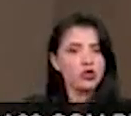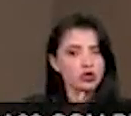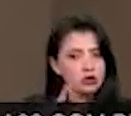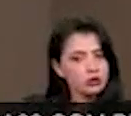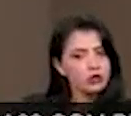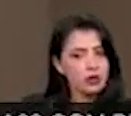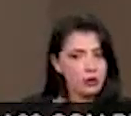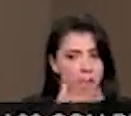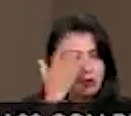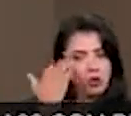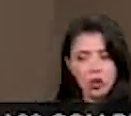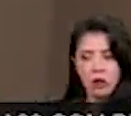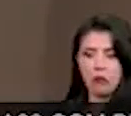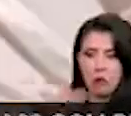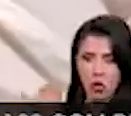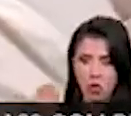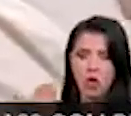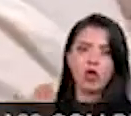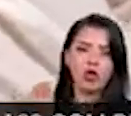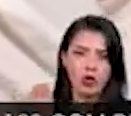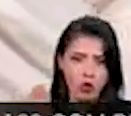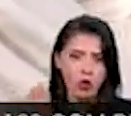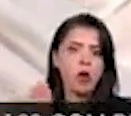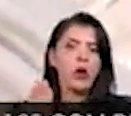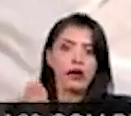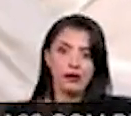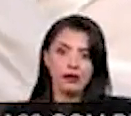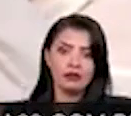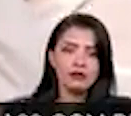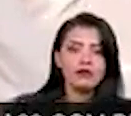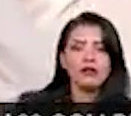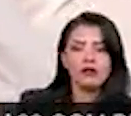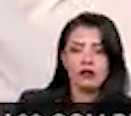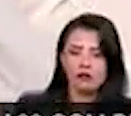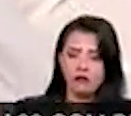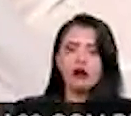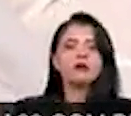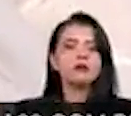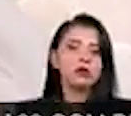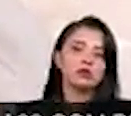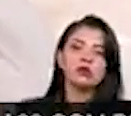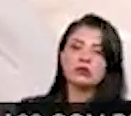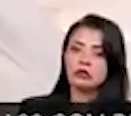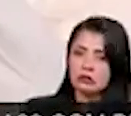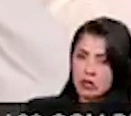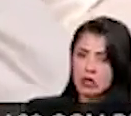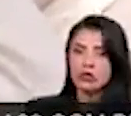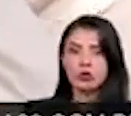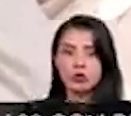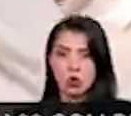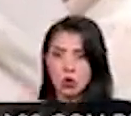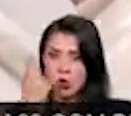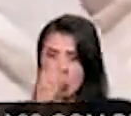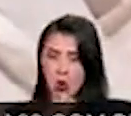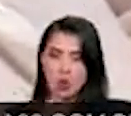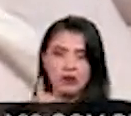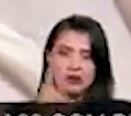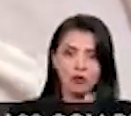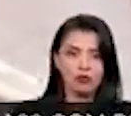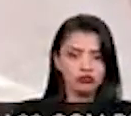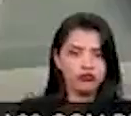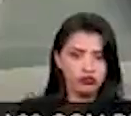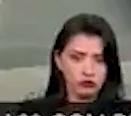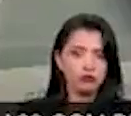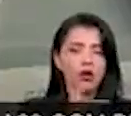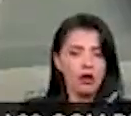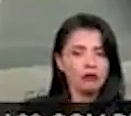após o falecimento do doador e devem ser captadas entre 6 e 12 horas após a parada